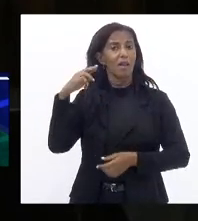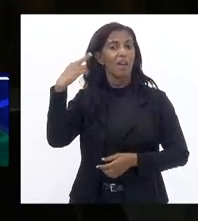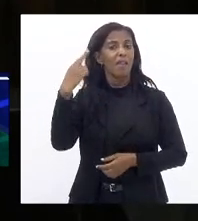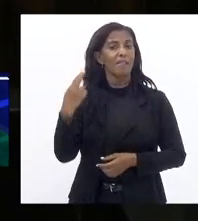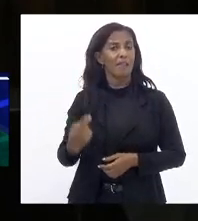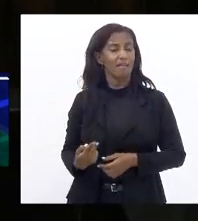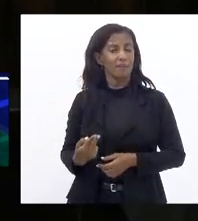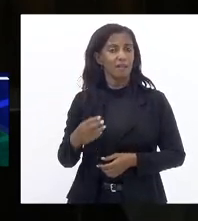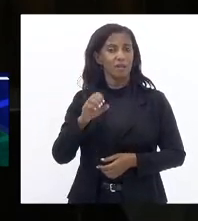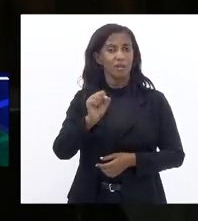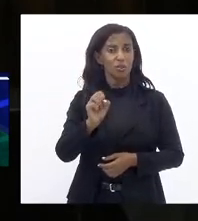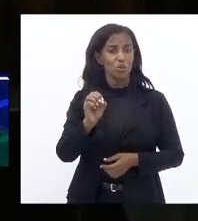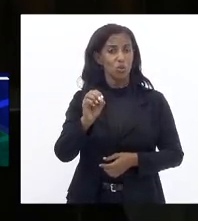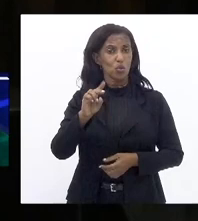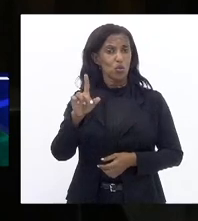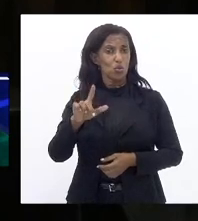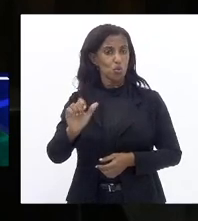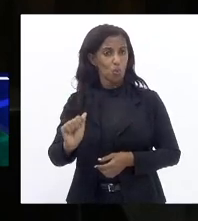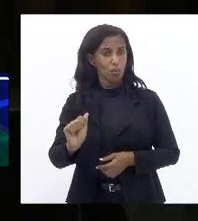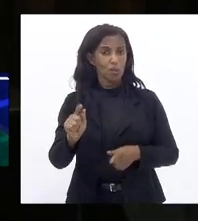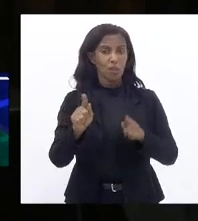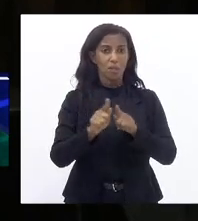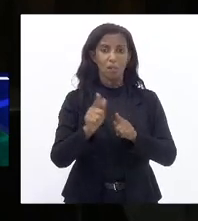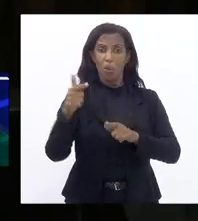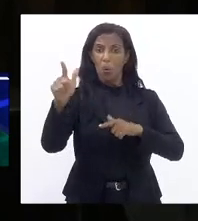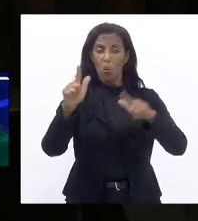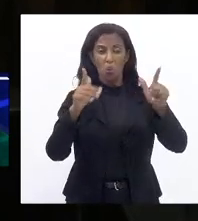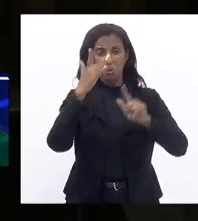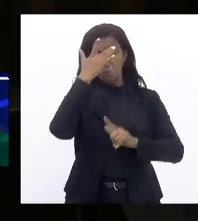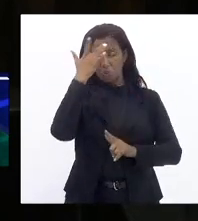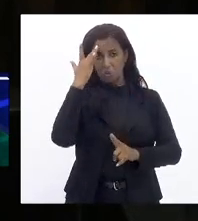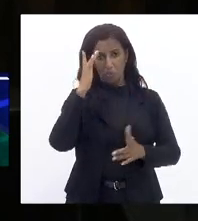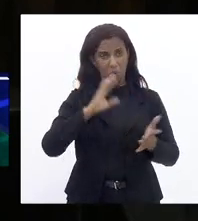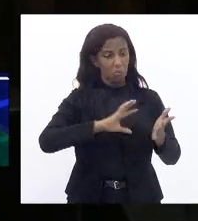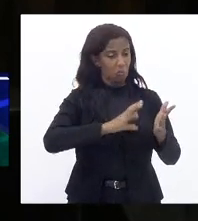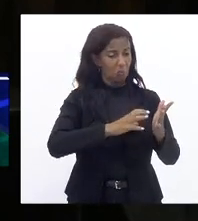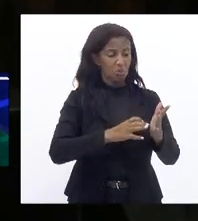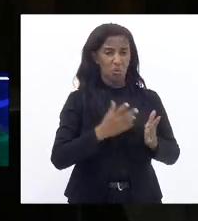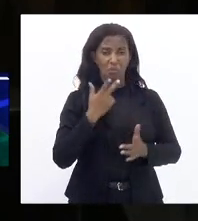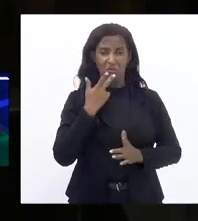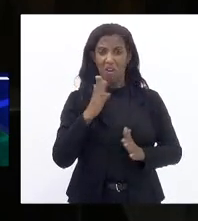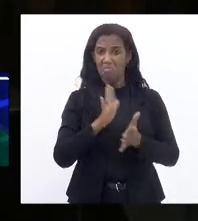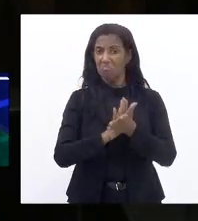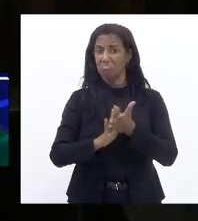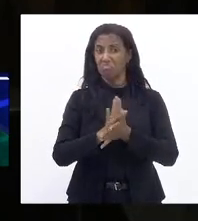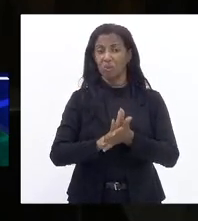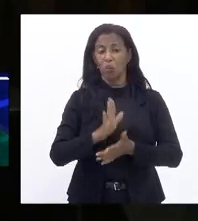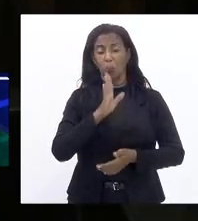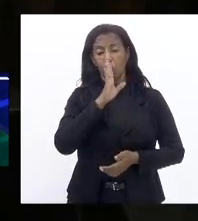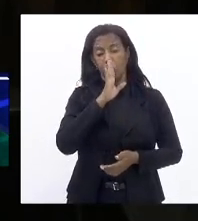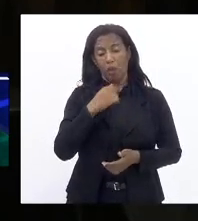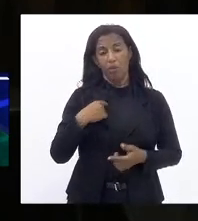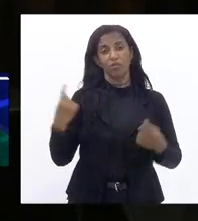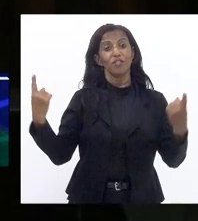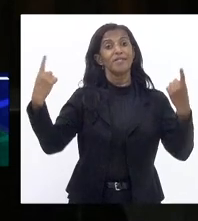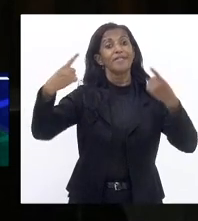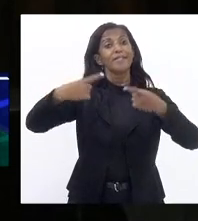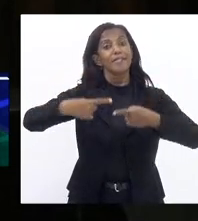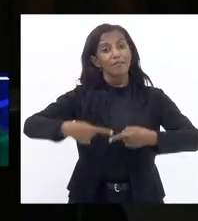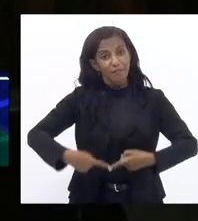do PSOL sequer se manifestaram na tarde de hoje. Então fica aqui o desafio, a